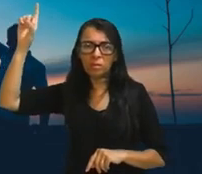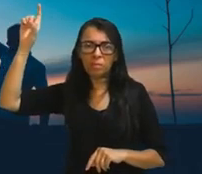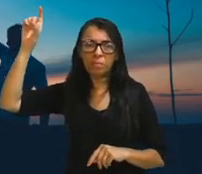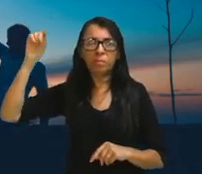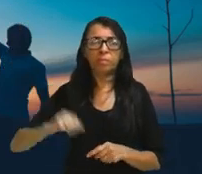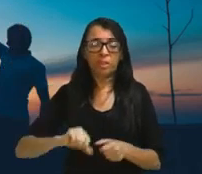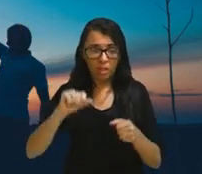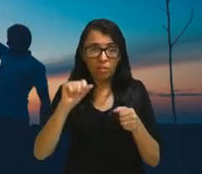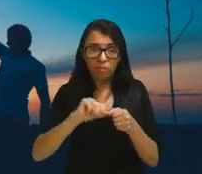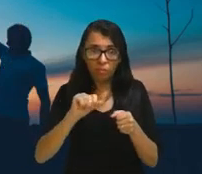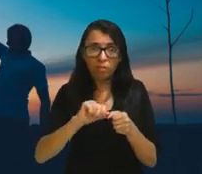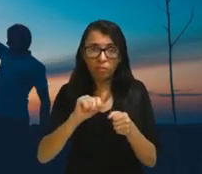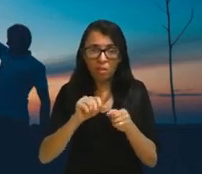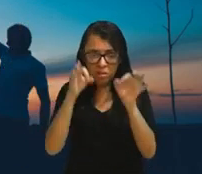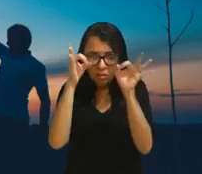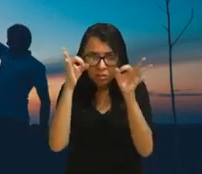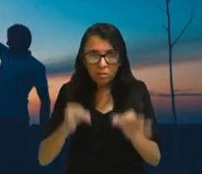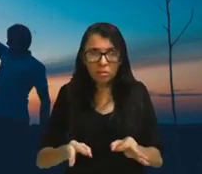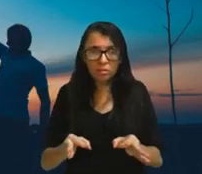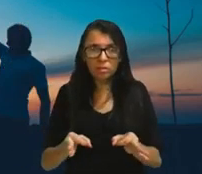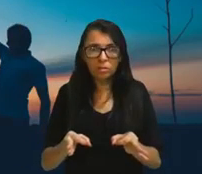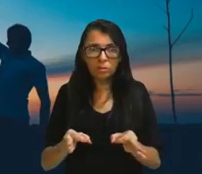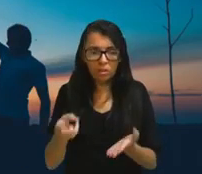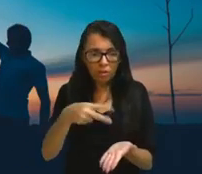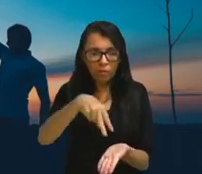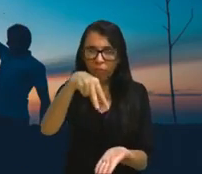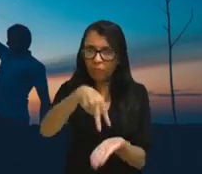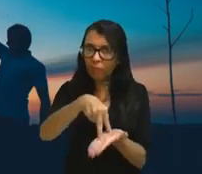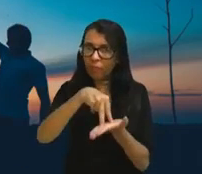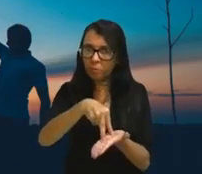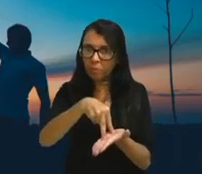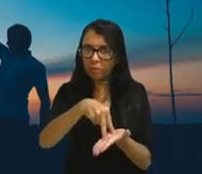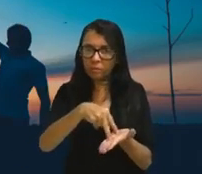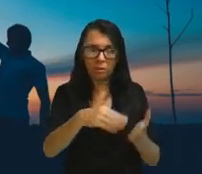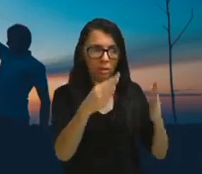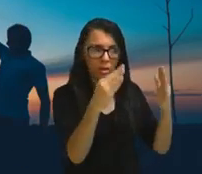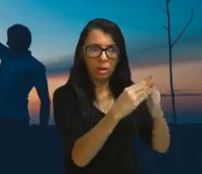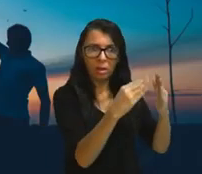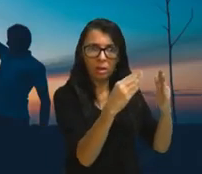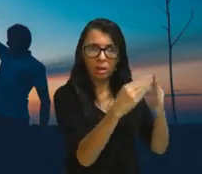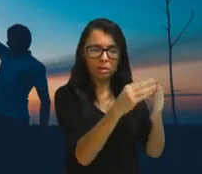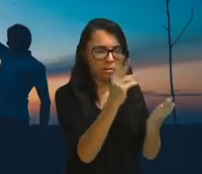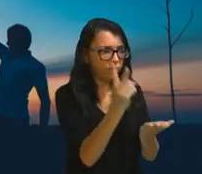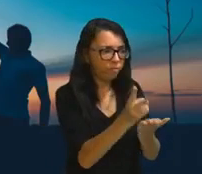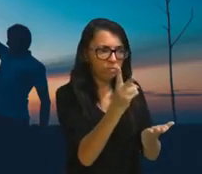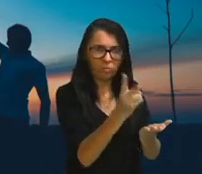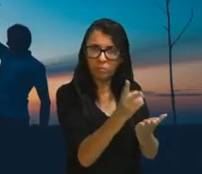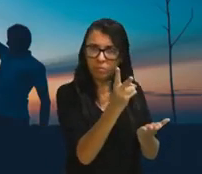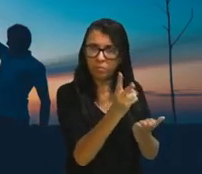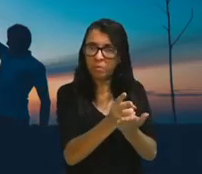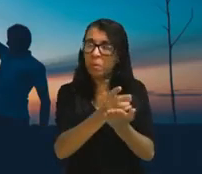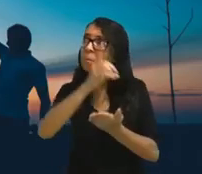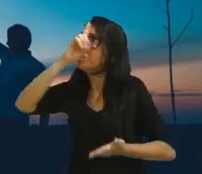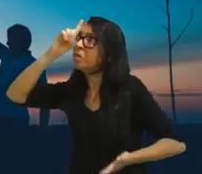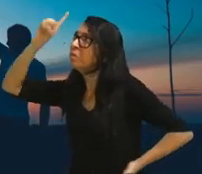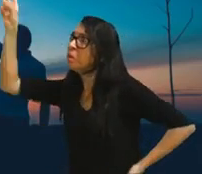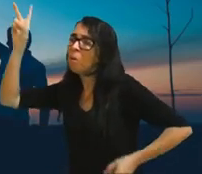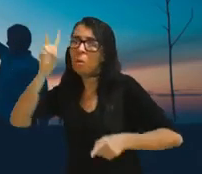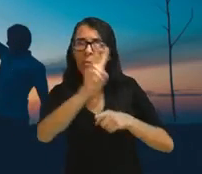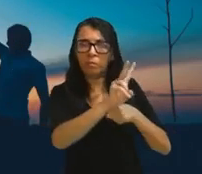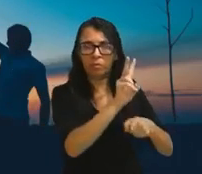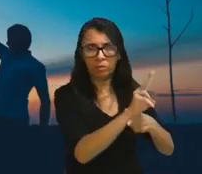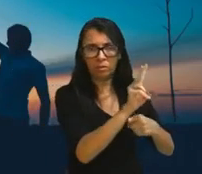rios, sopraram os ventos e deram ímpeto contra aquela casa, que